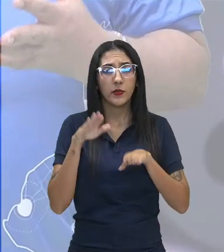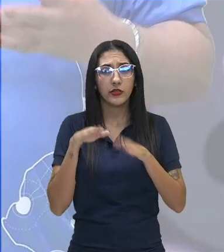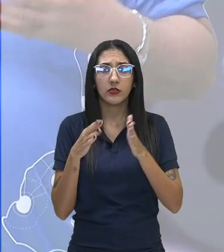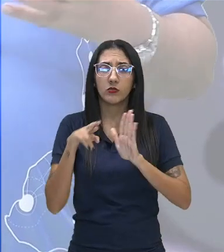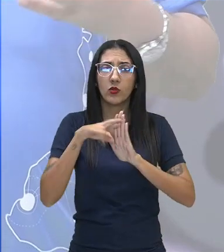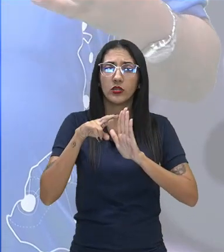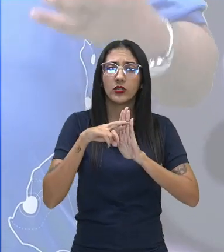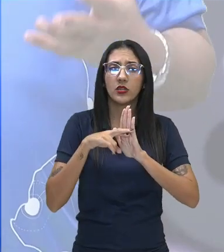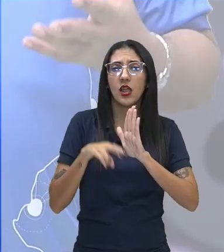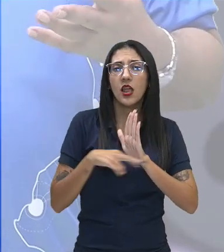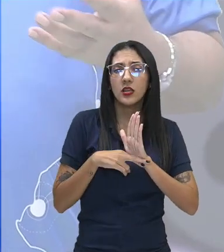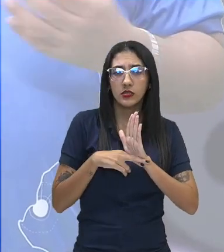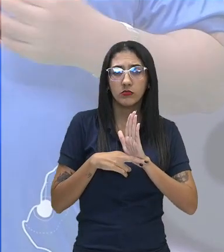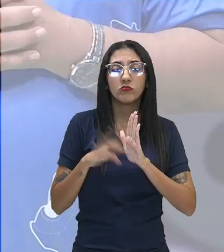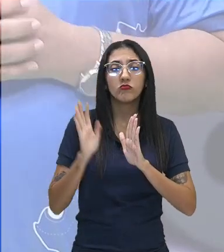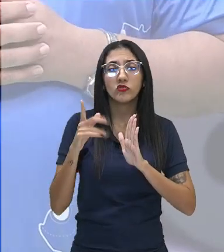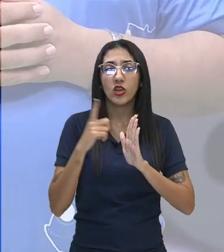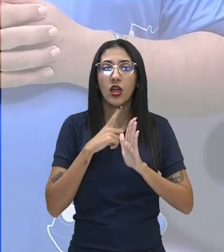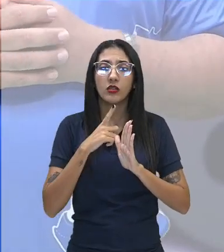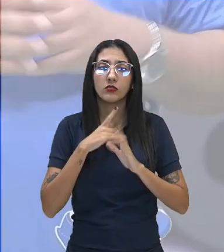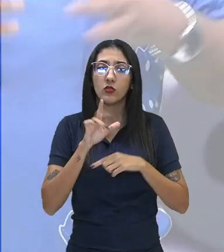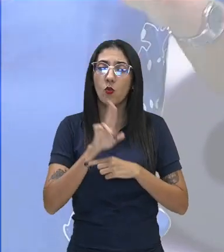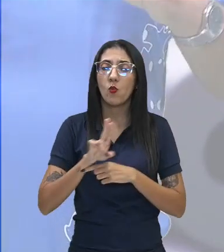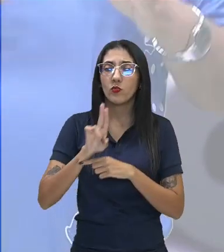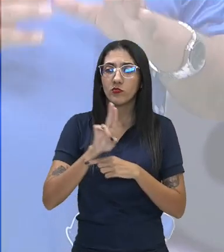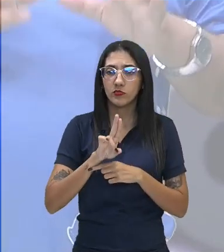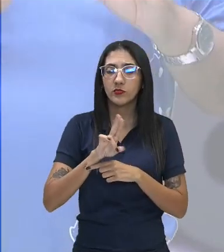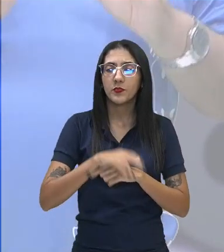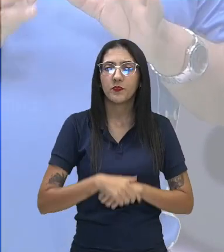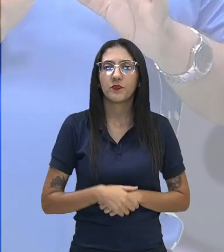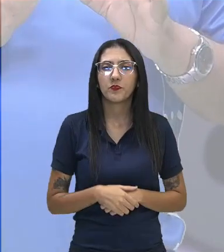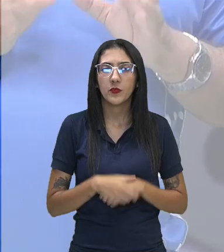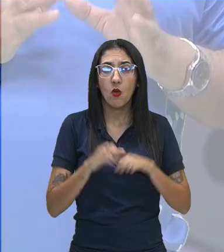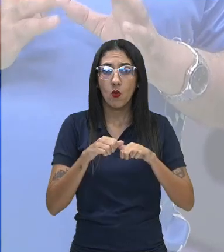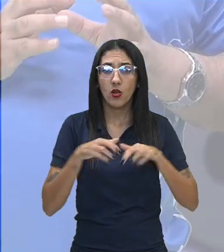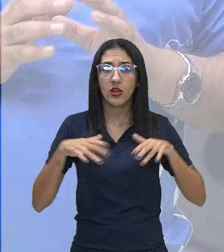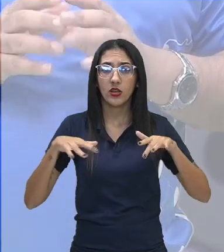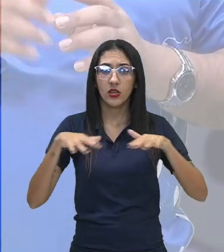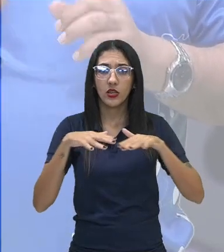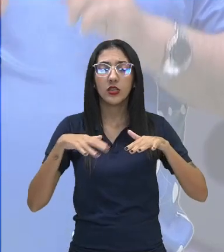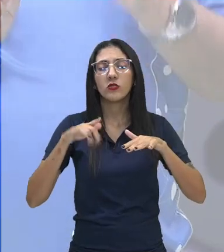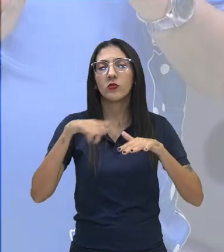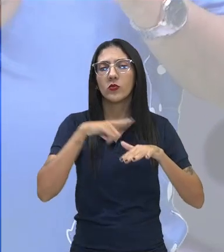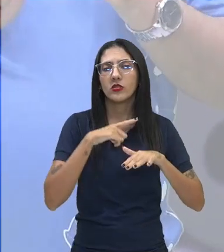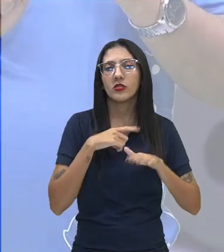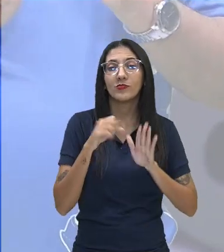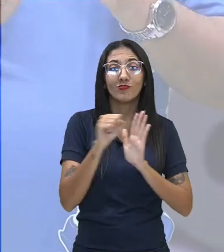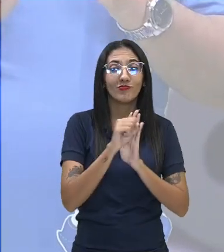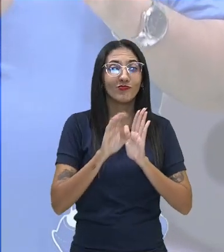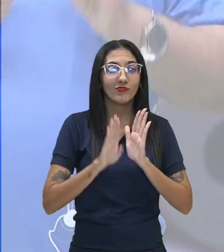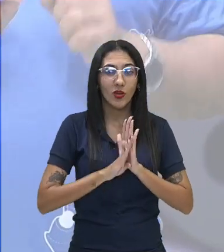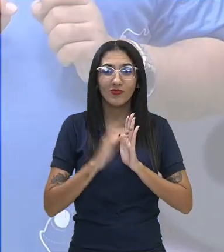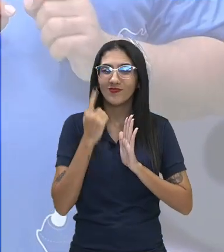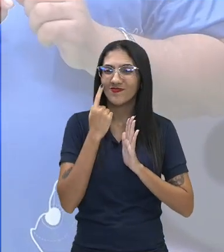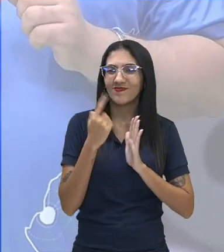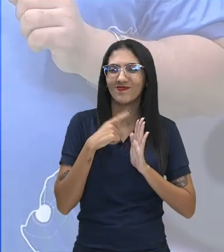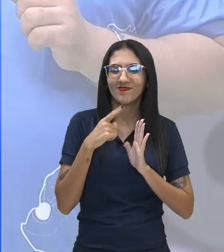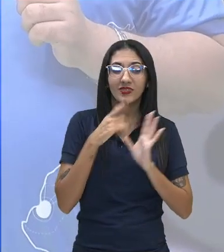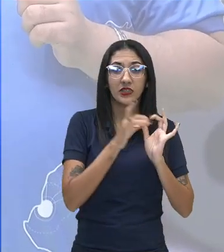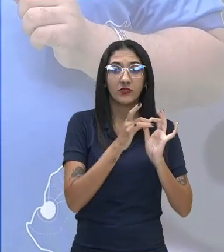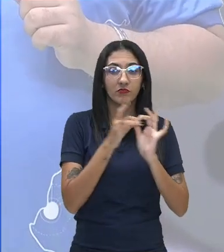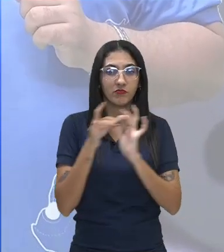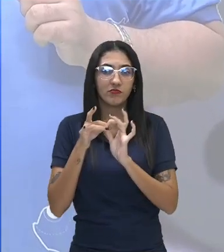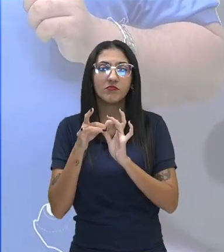normas previamente estabelecidas. Os ritos são simbólicos, olha aí como está relacionado com os